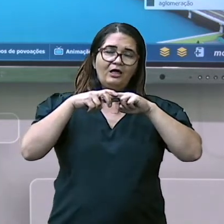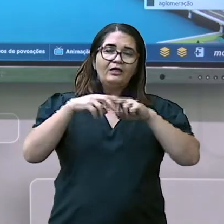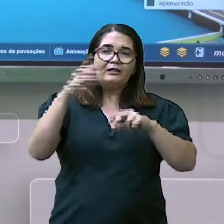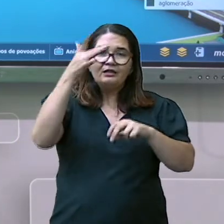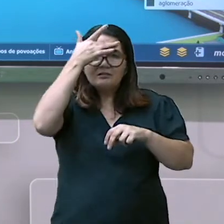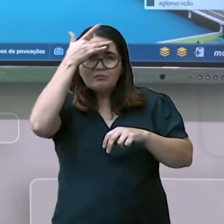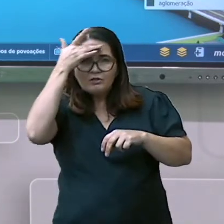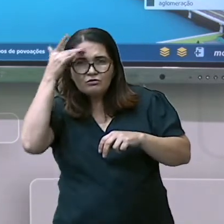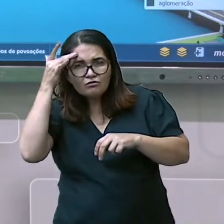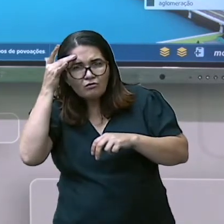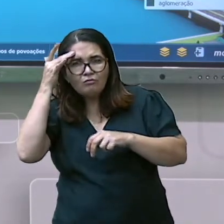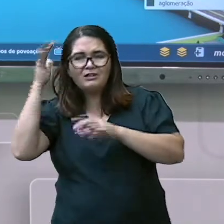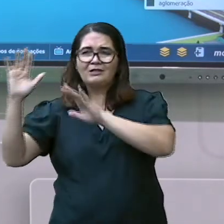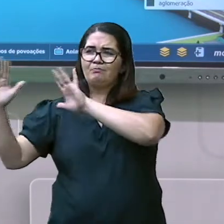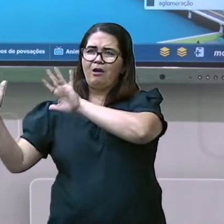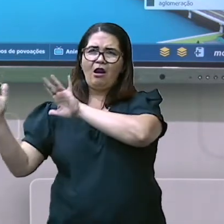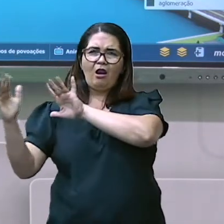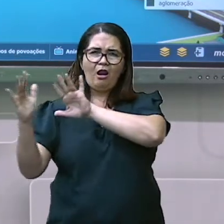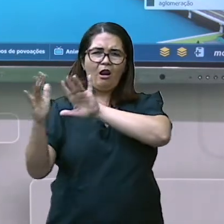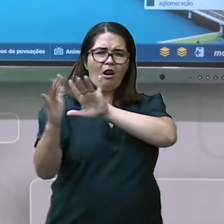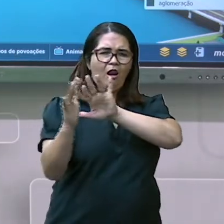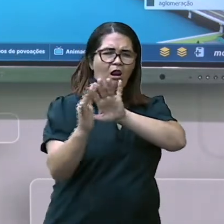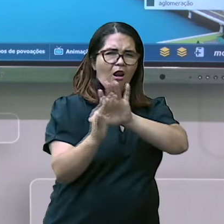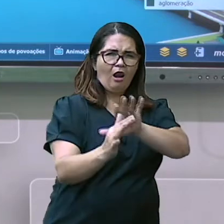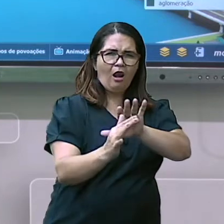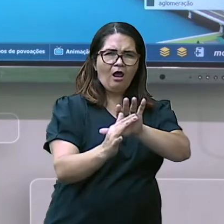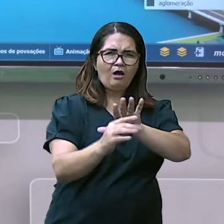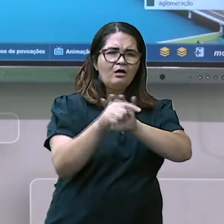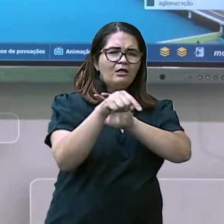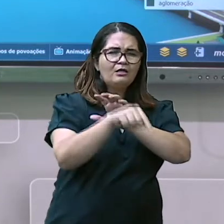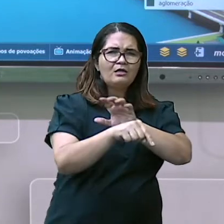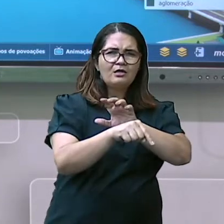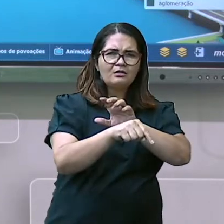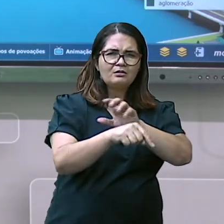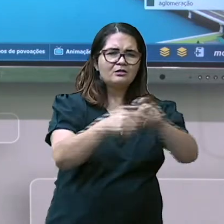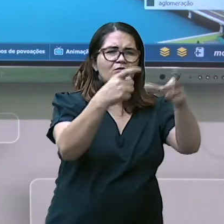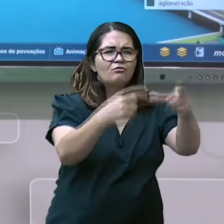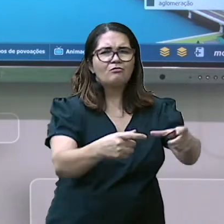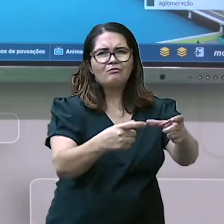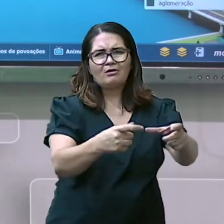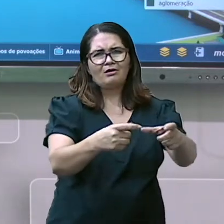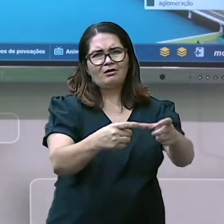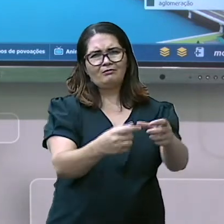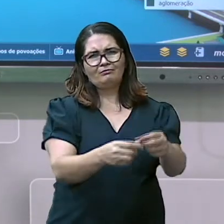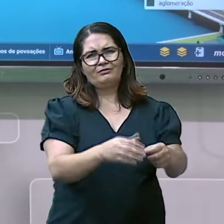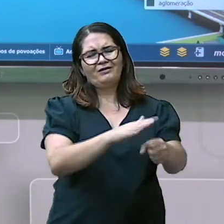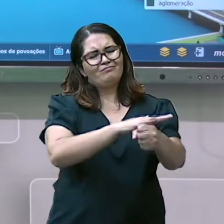soluções para esse grande problema urbano.